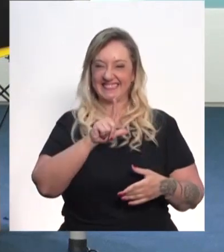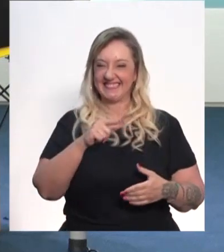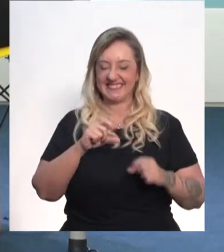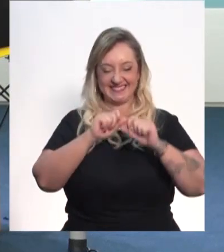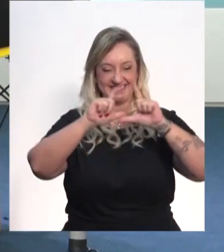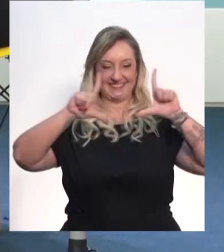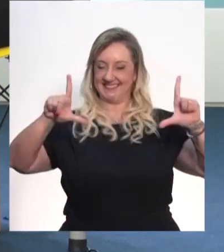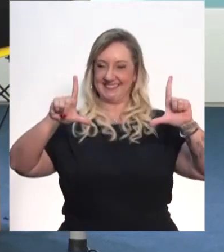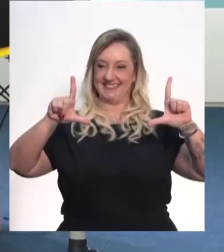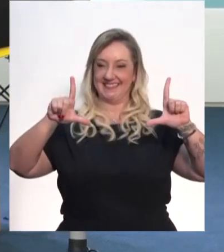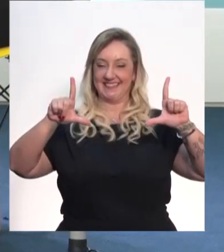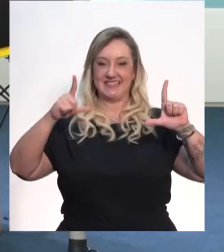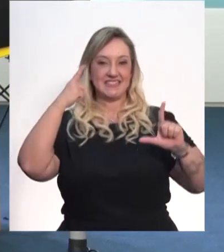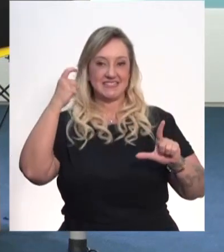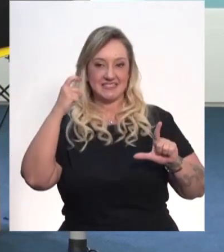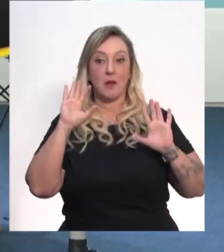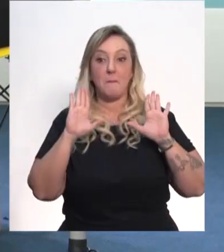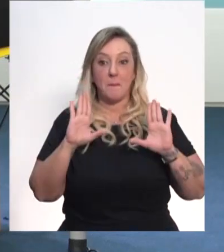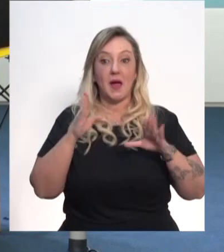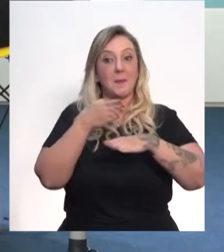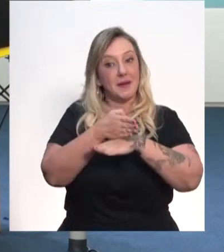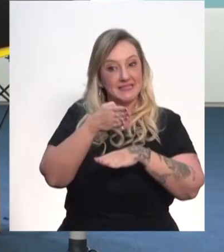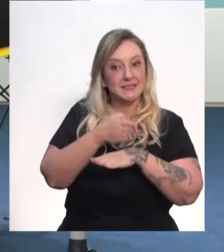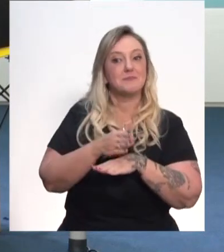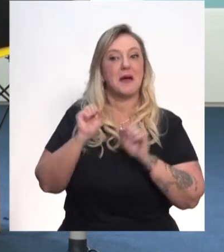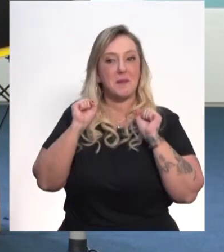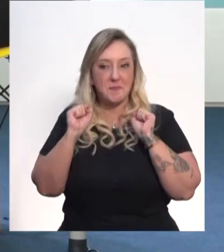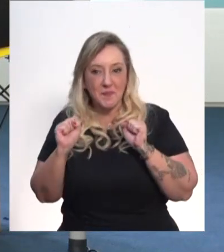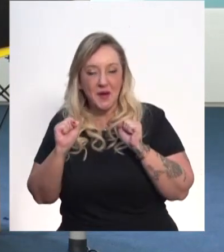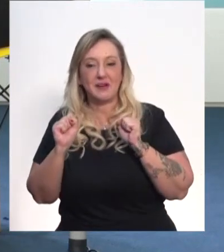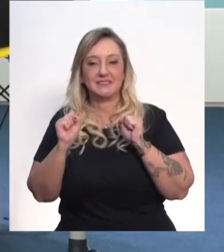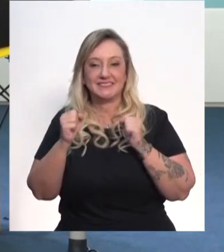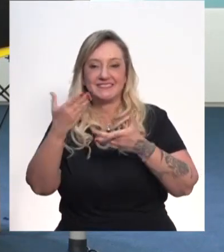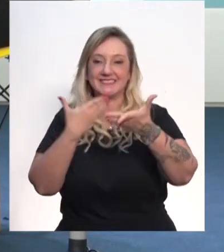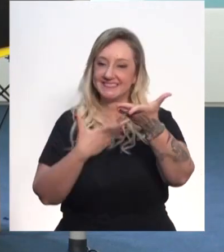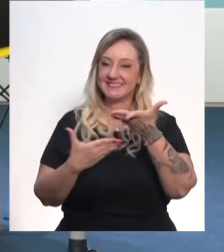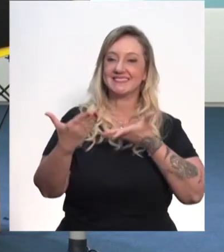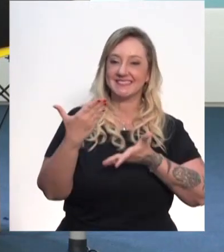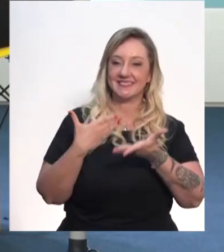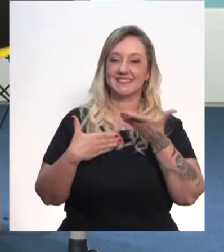Clique em fechar. Pronto, o seu grupo está criado.